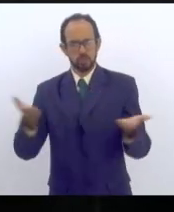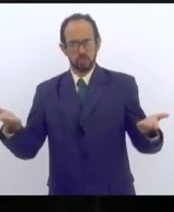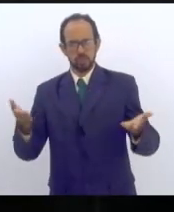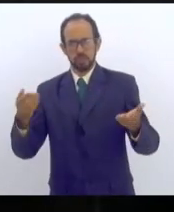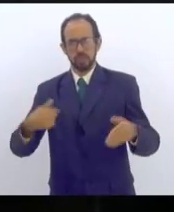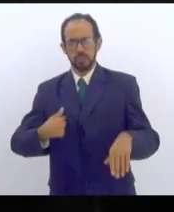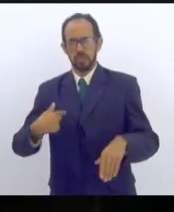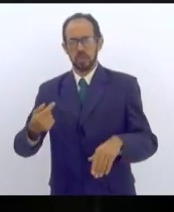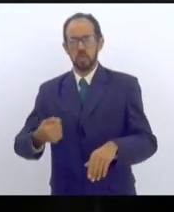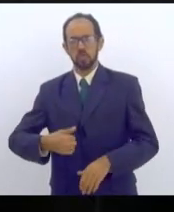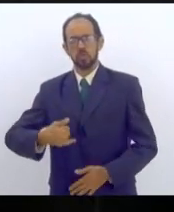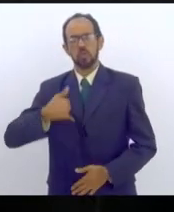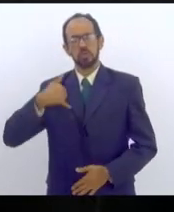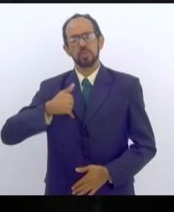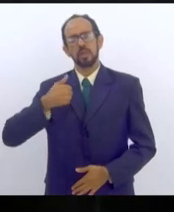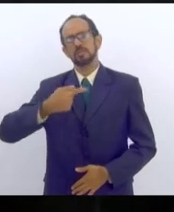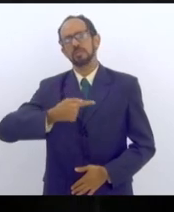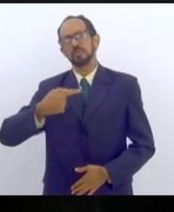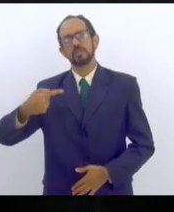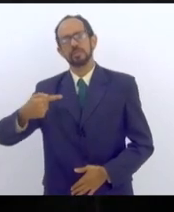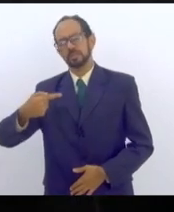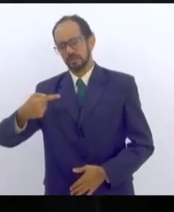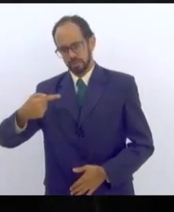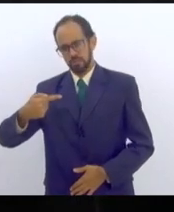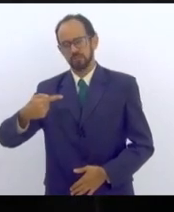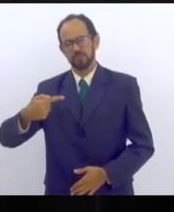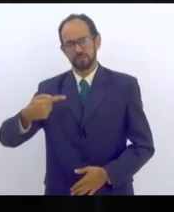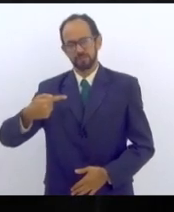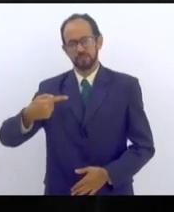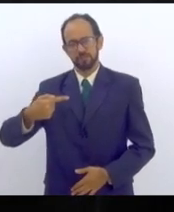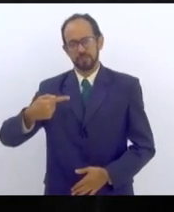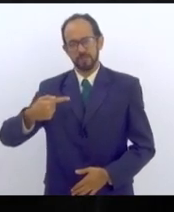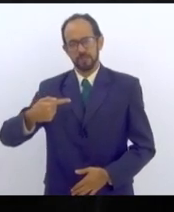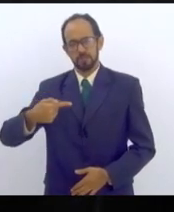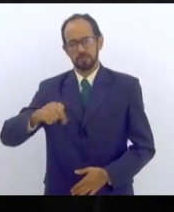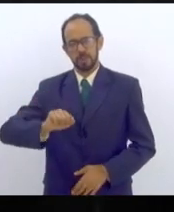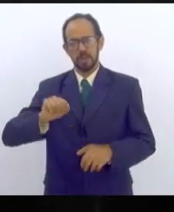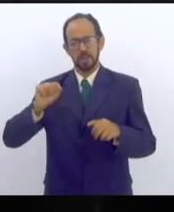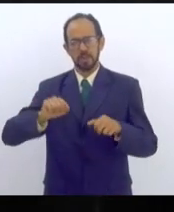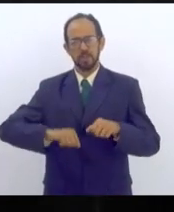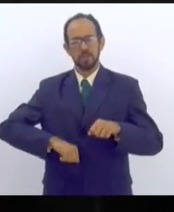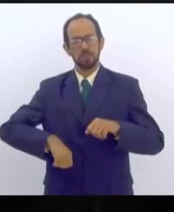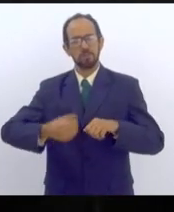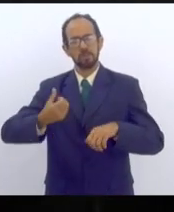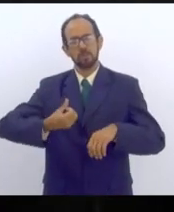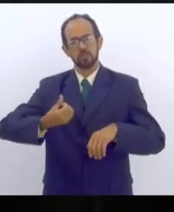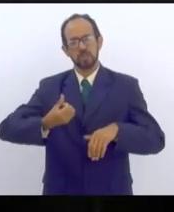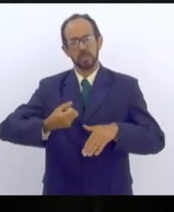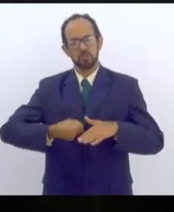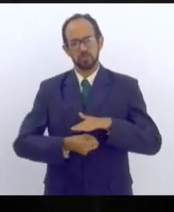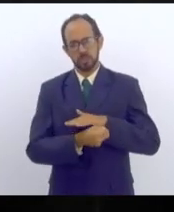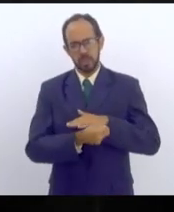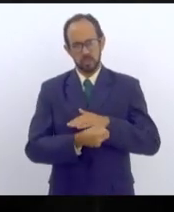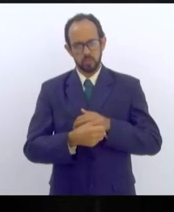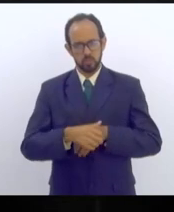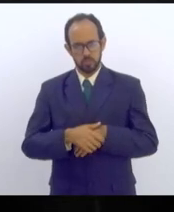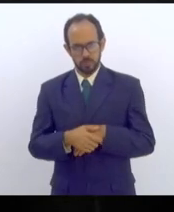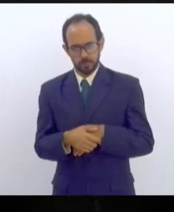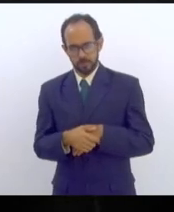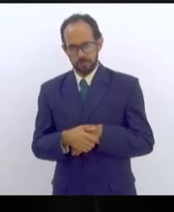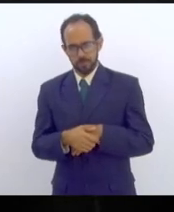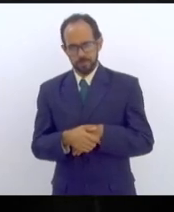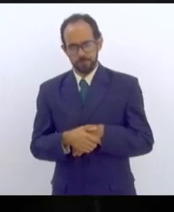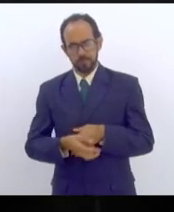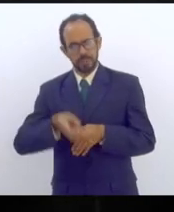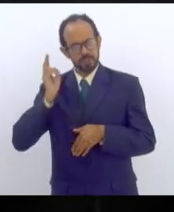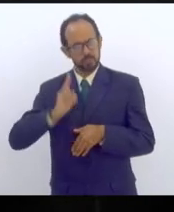aos 77 anos de idade para exercer o meu 6º mandato com